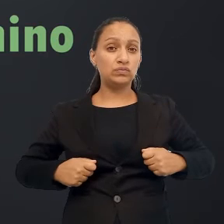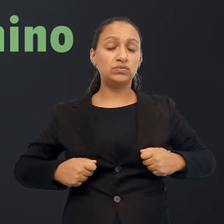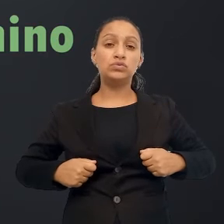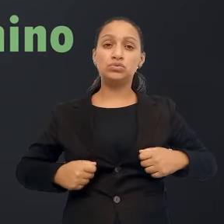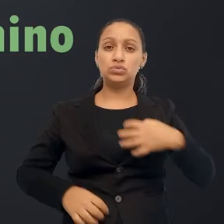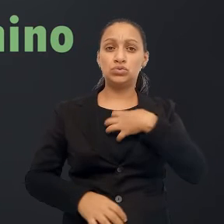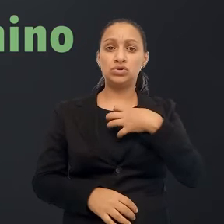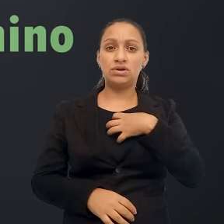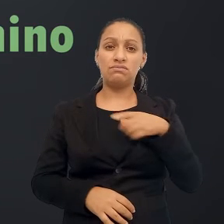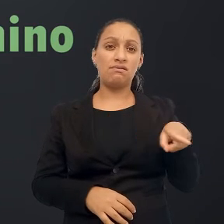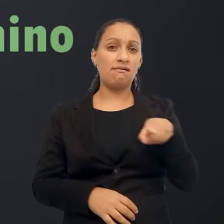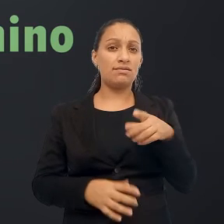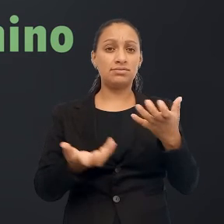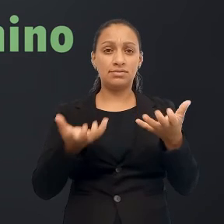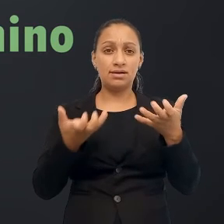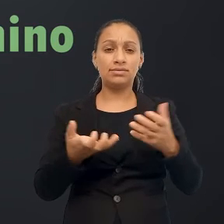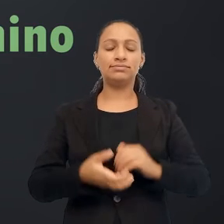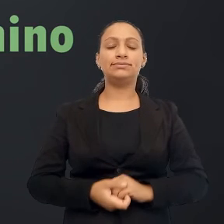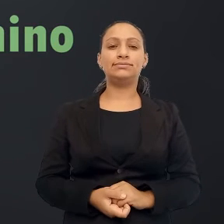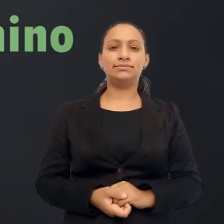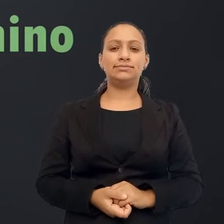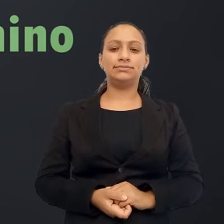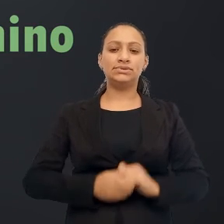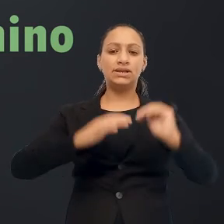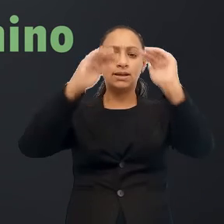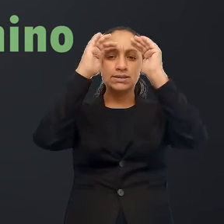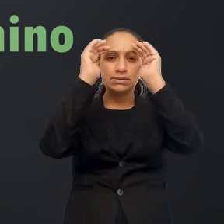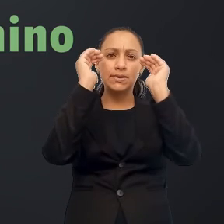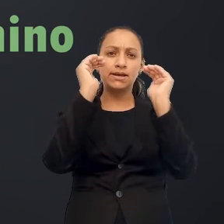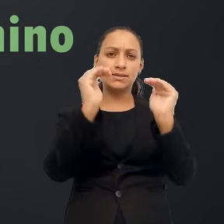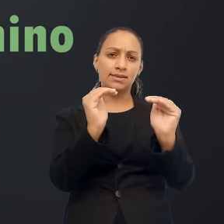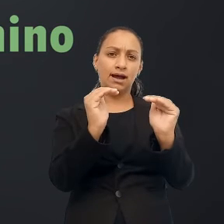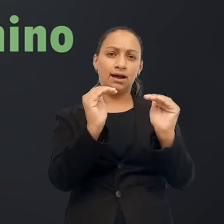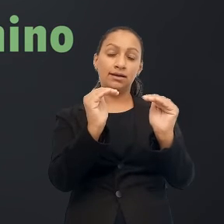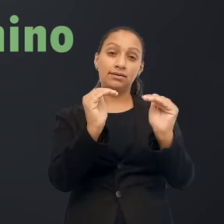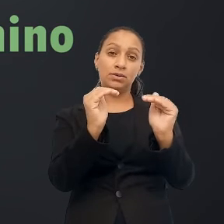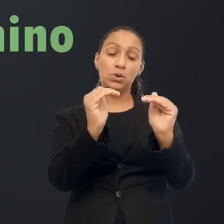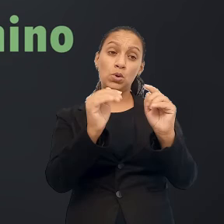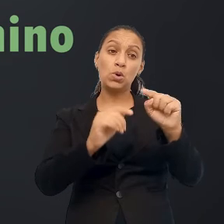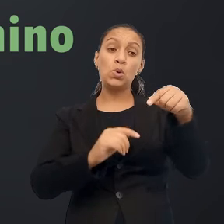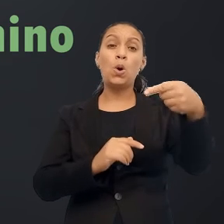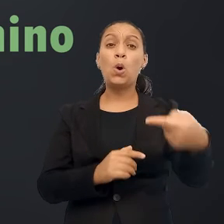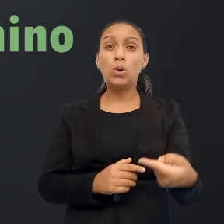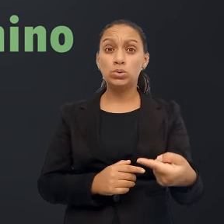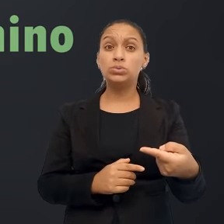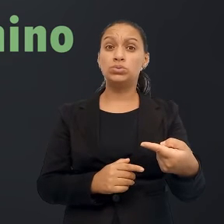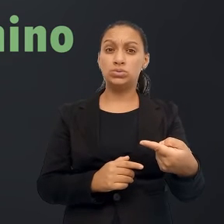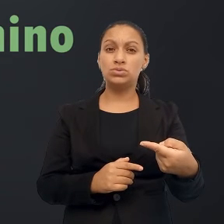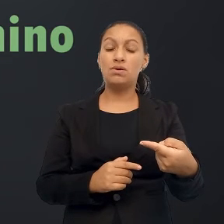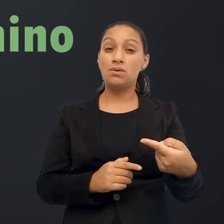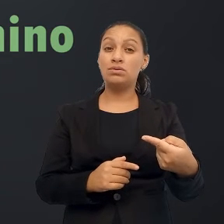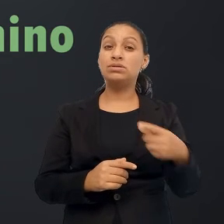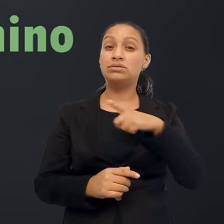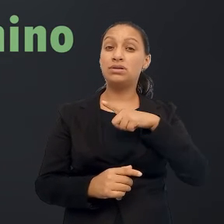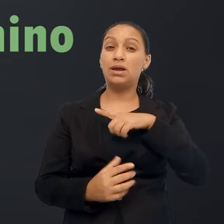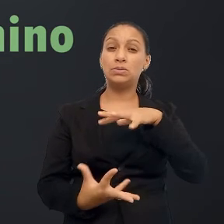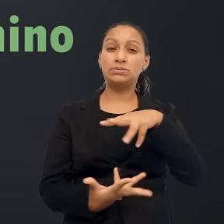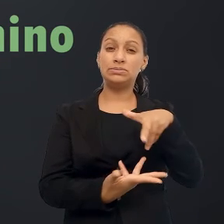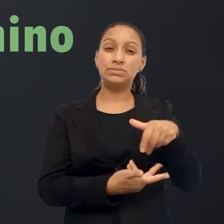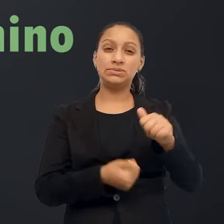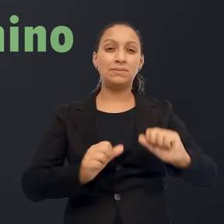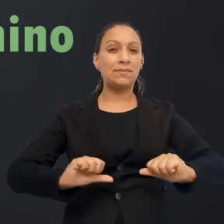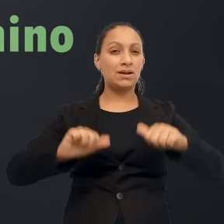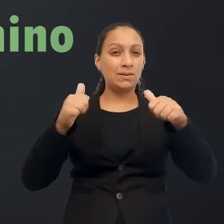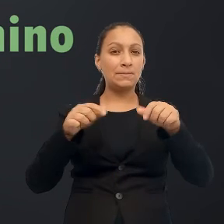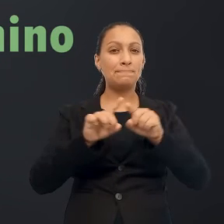que eles quiserem. E respeitar esse outro, nós vamos ter um mundo muito melhor.